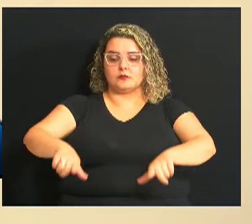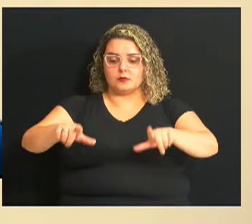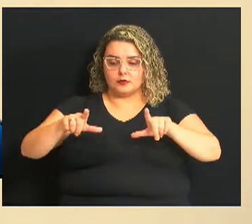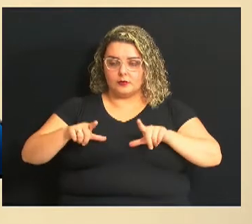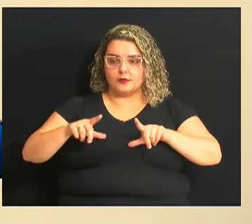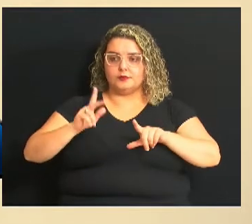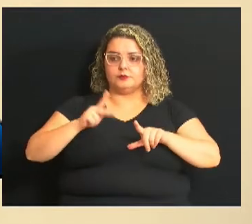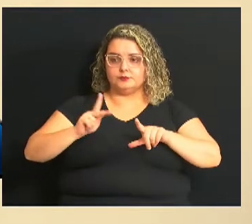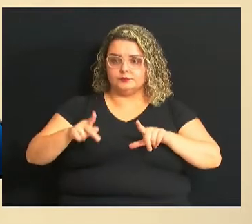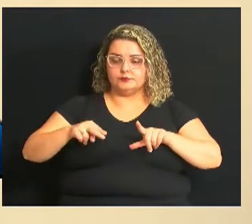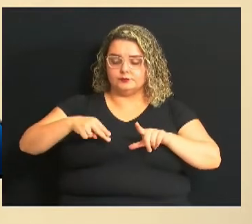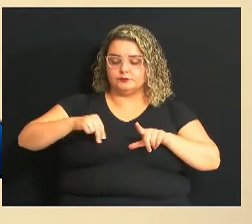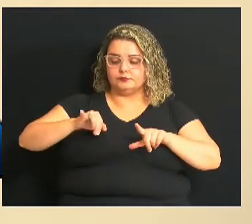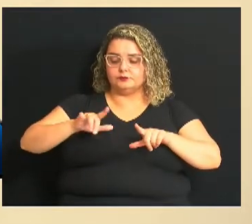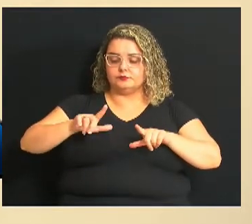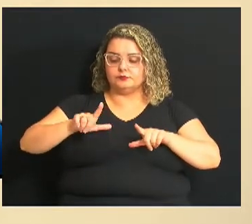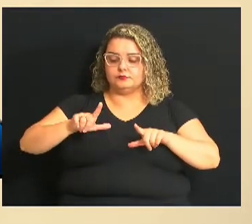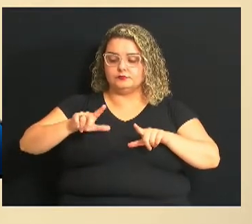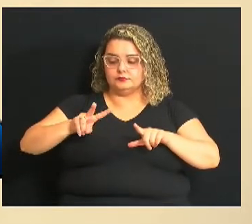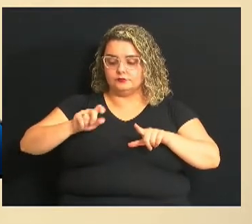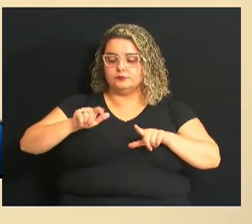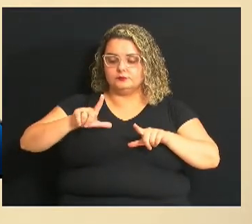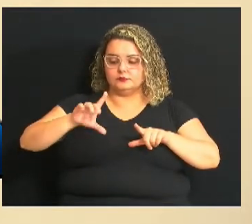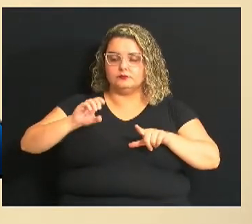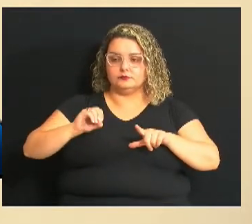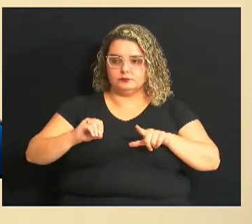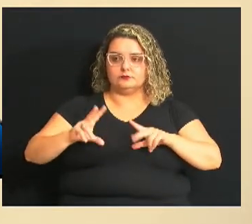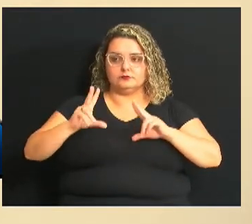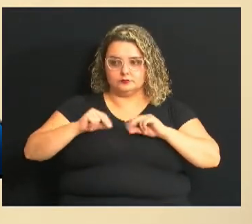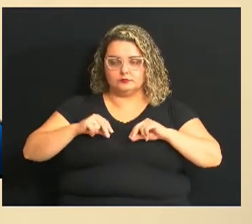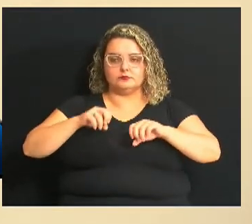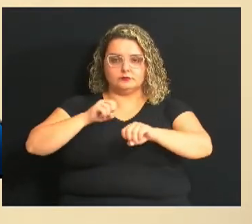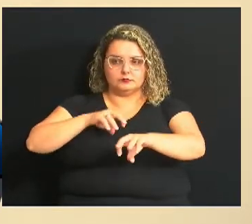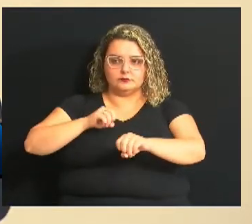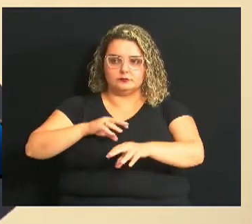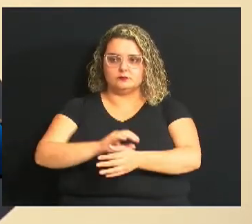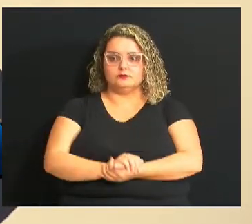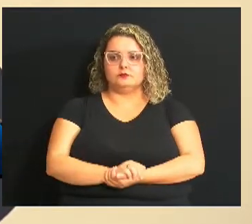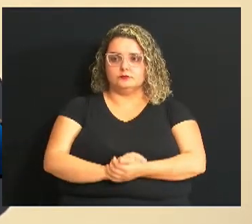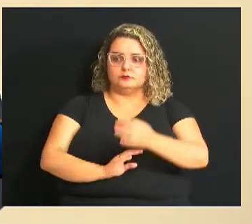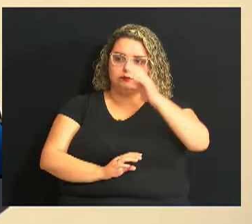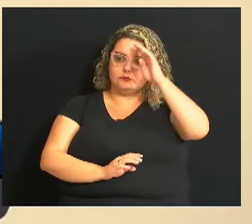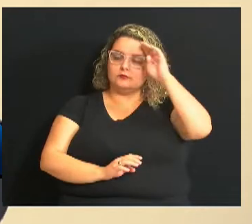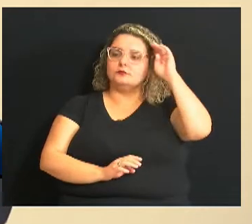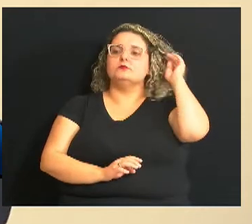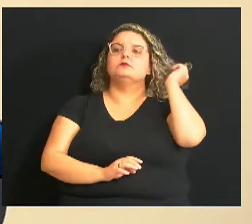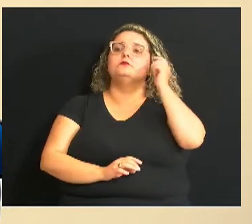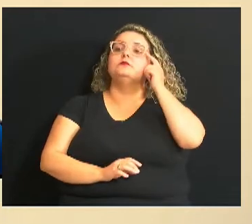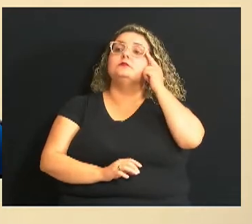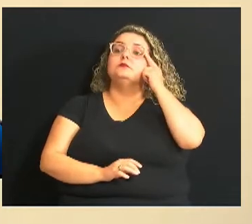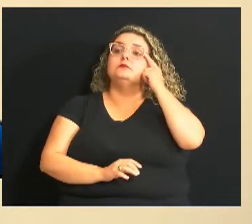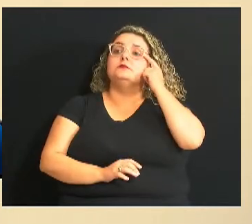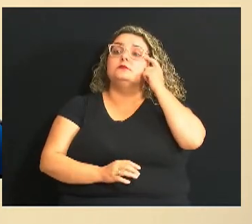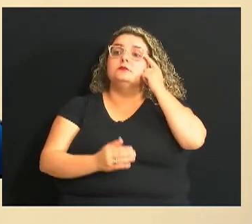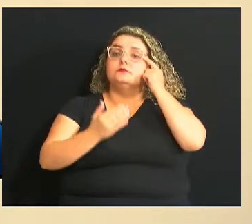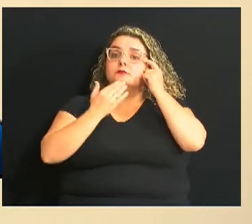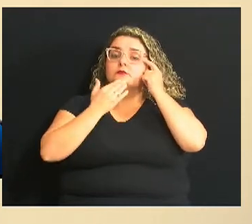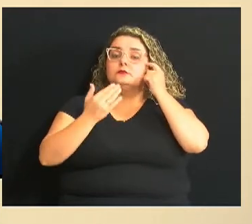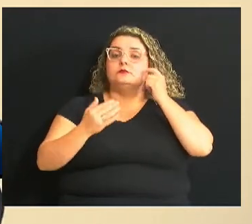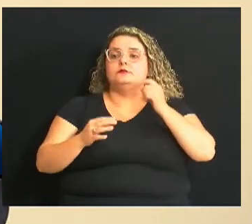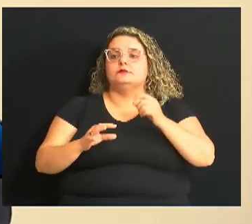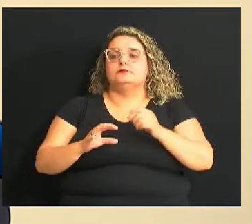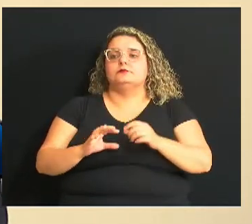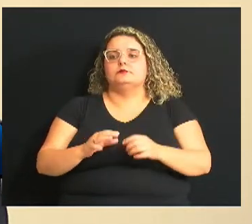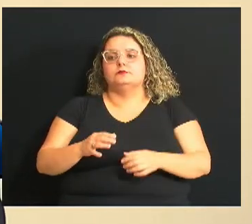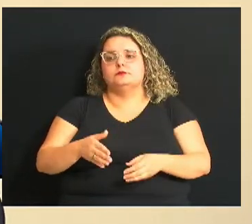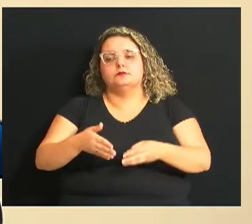Nivaldo Vicente o mérito educacional. E peço licença a todos para fazer uma breve explanação